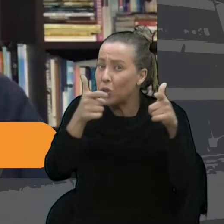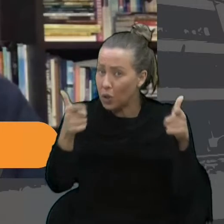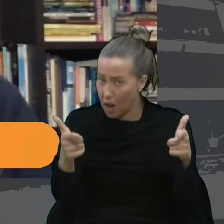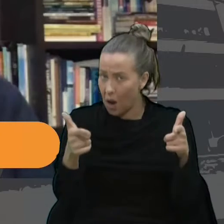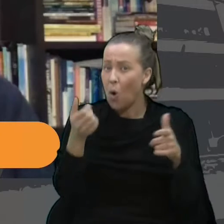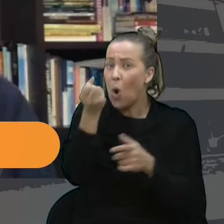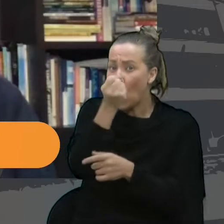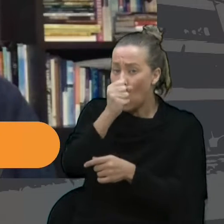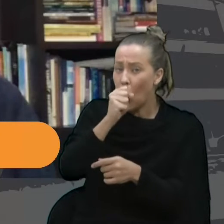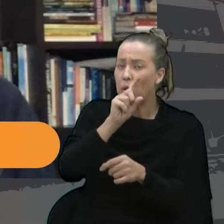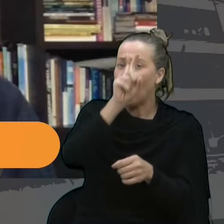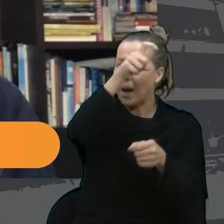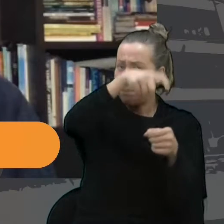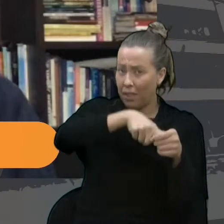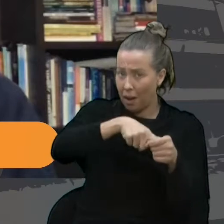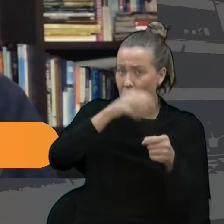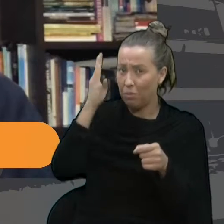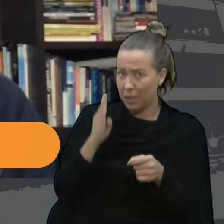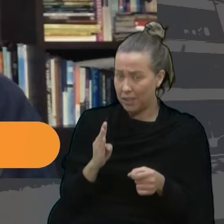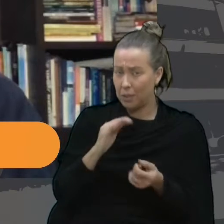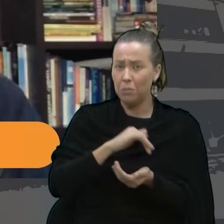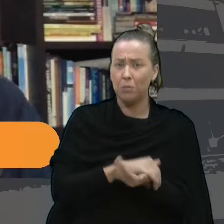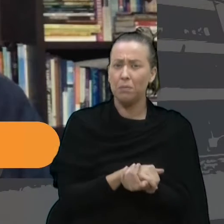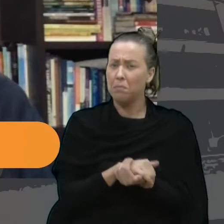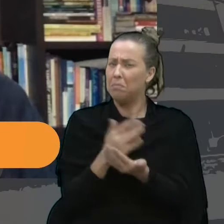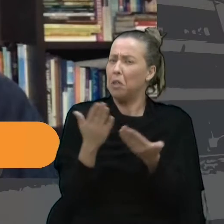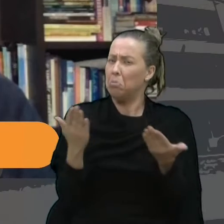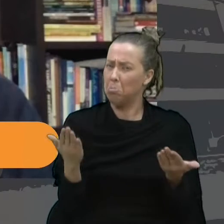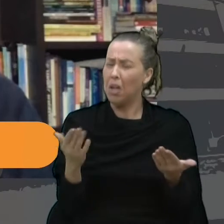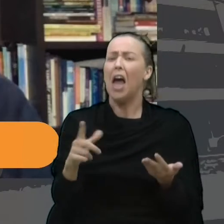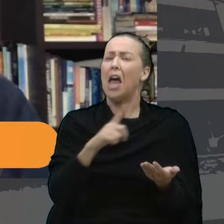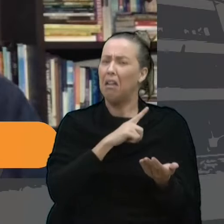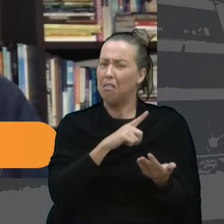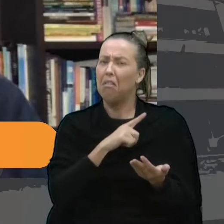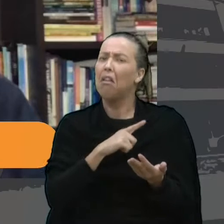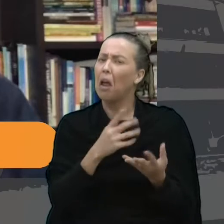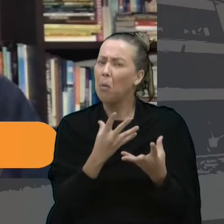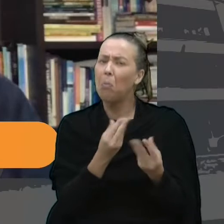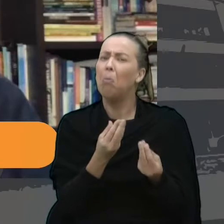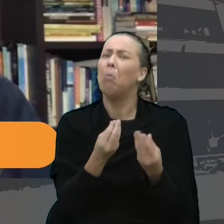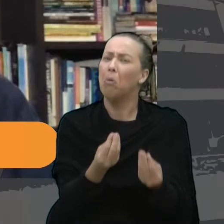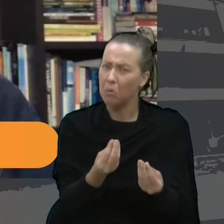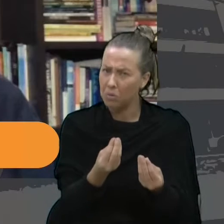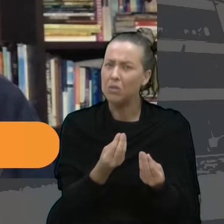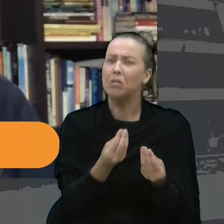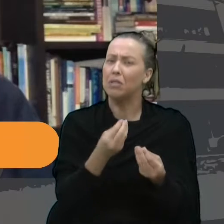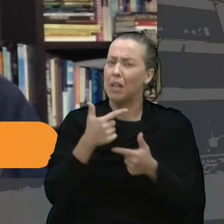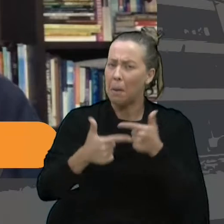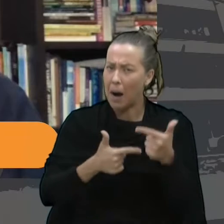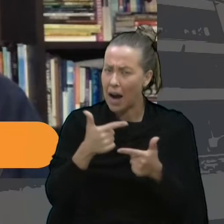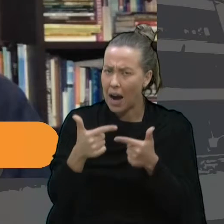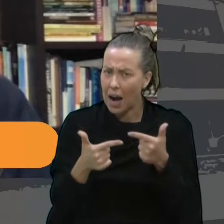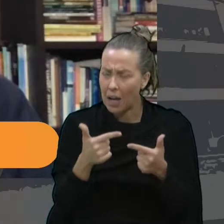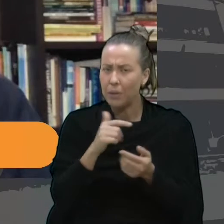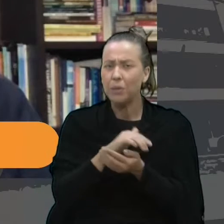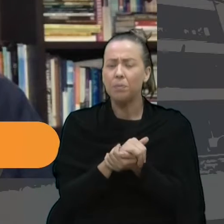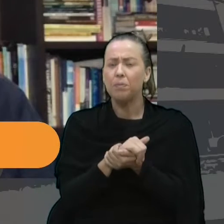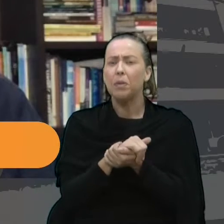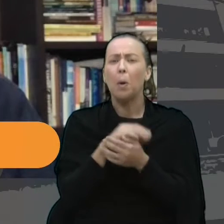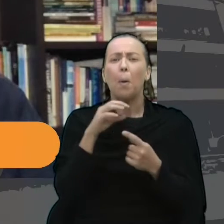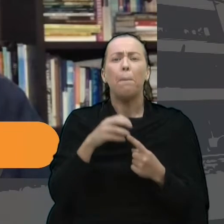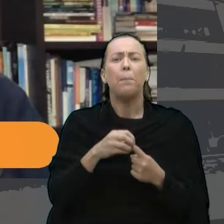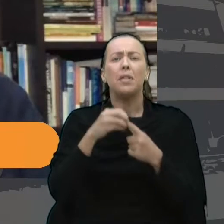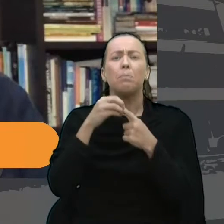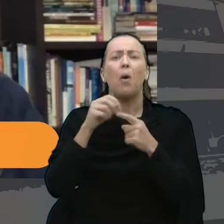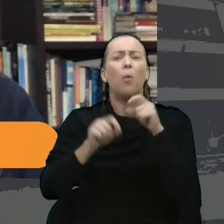em capitais brasileiras. Então, tenho bastante trabalho, né? Talvez o